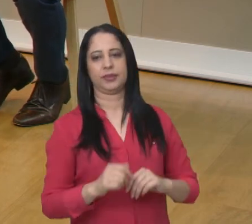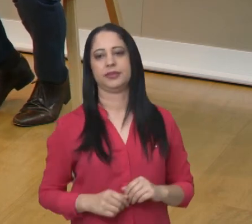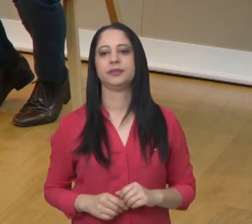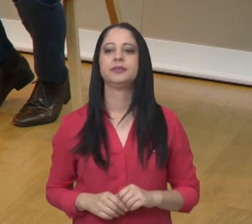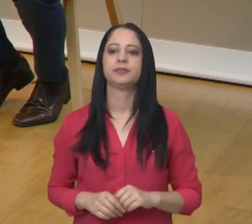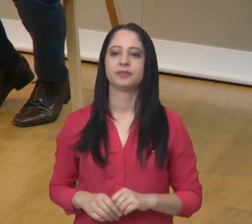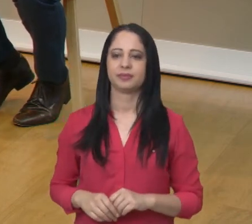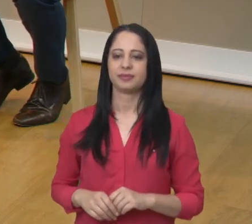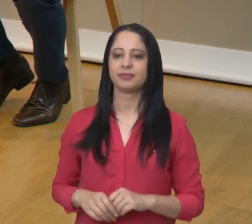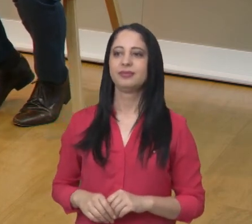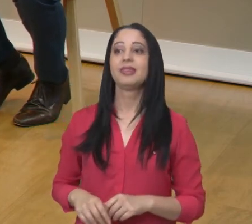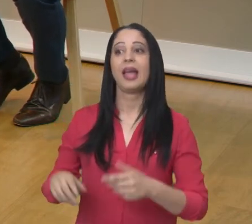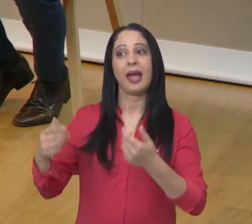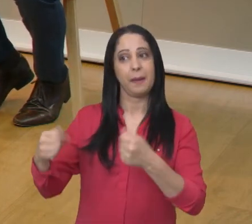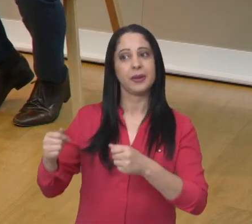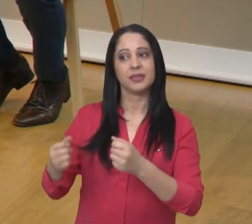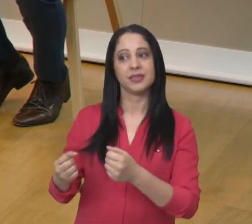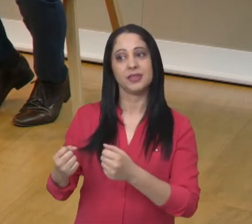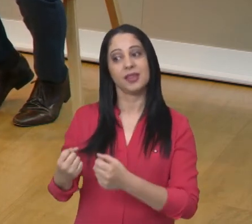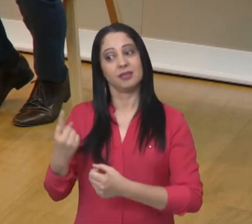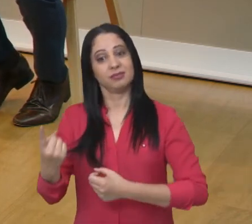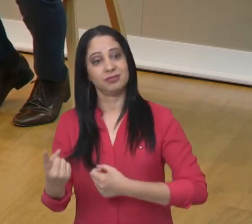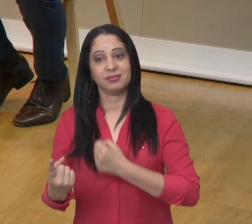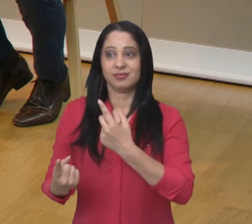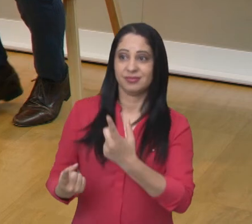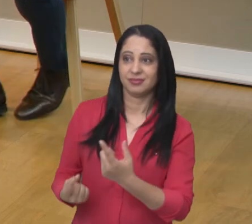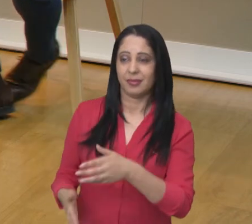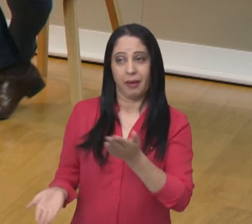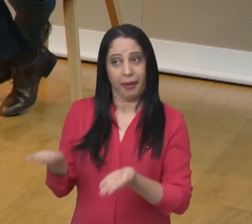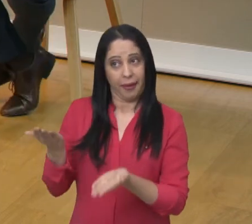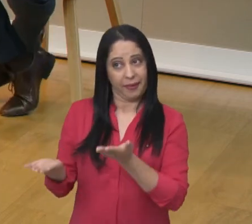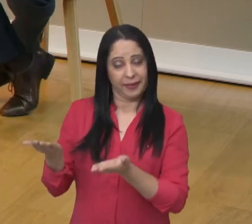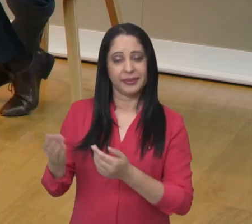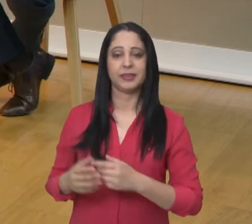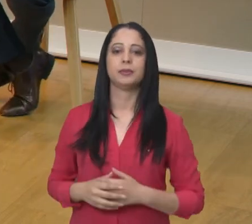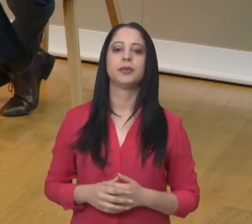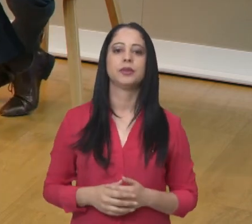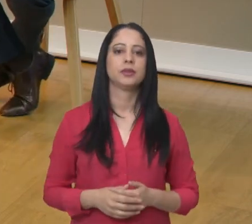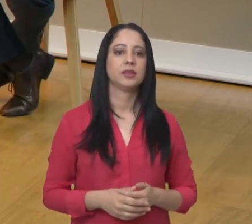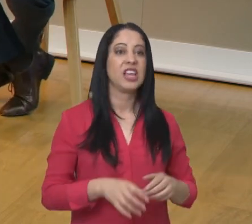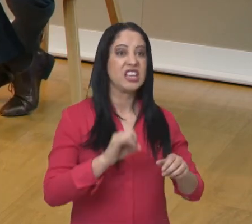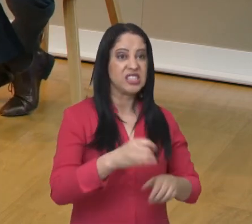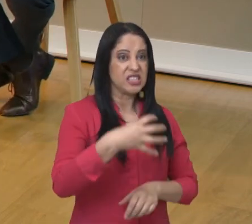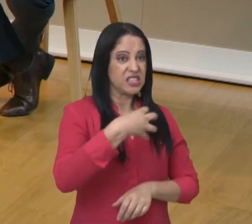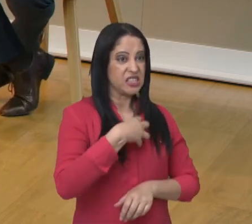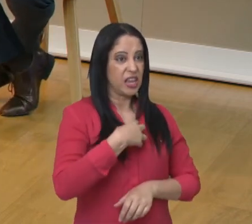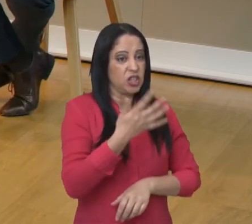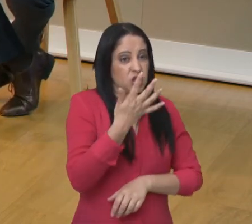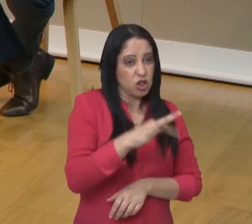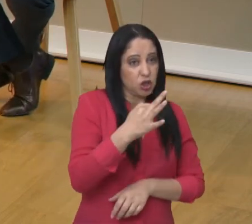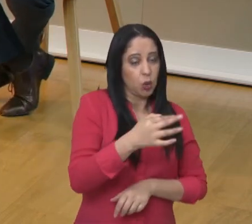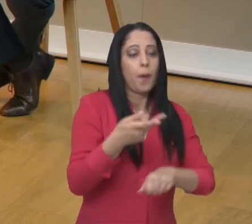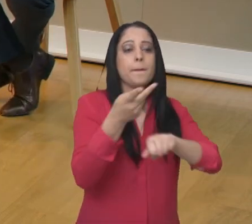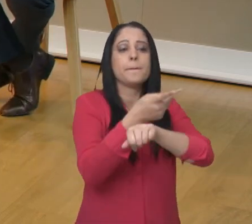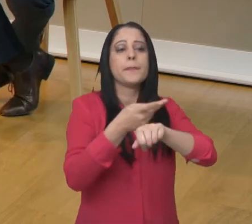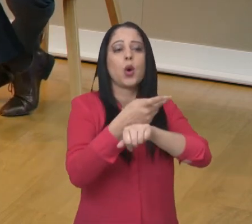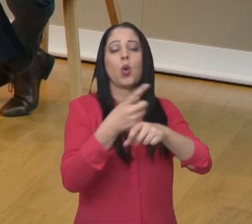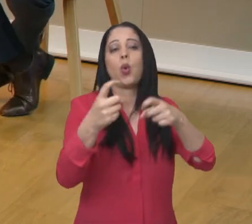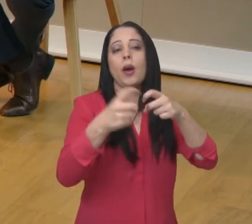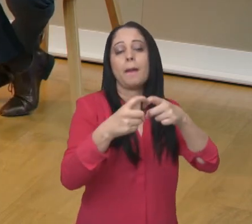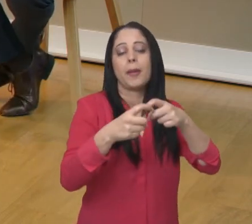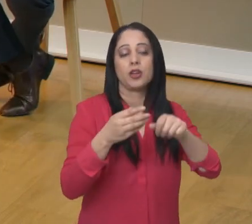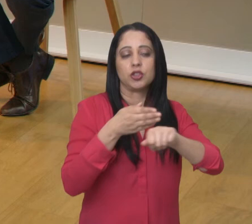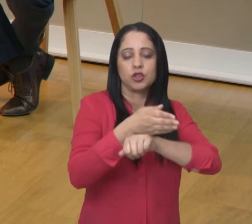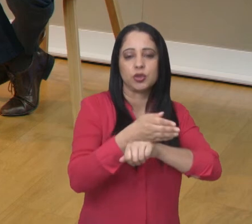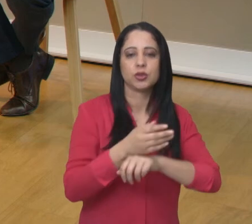nem nada. A coluna agradece. Tem que ter um guarda-roupa bem vasto. É verdade. E também qualquer sintoma de dores